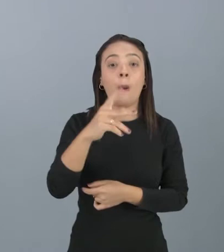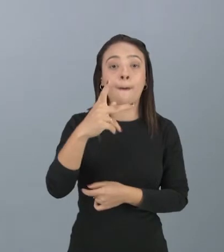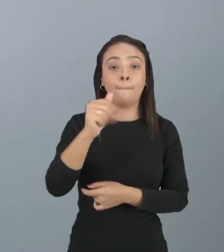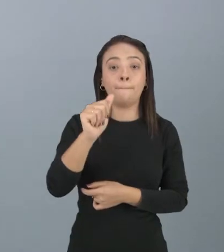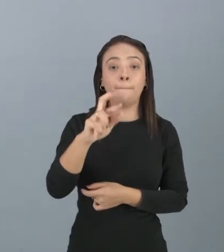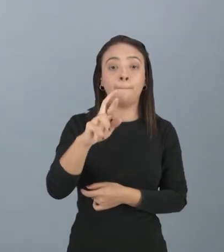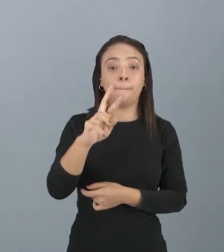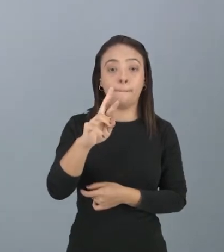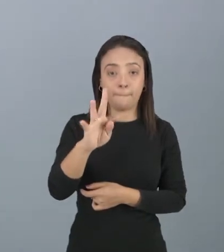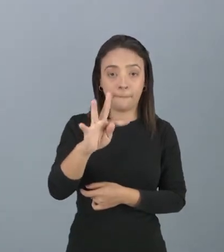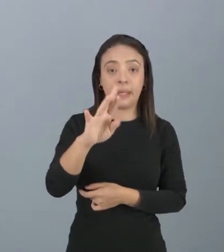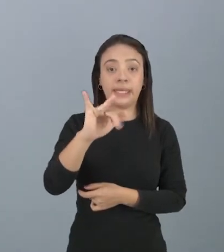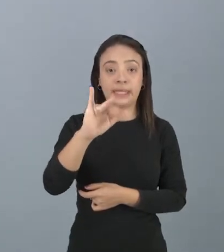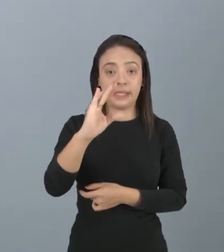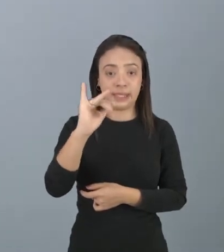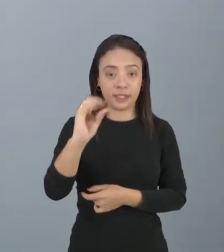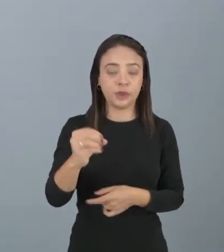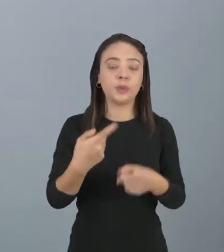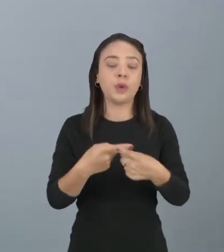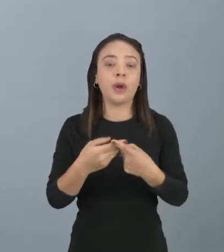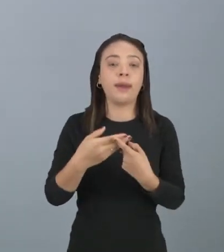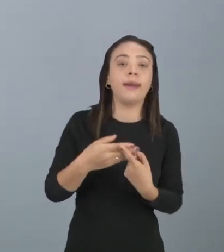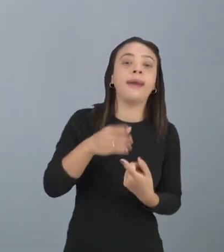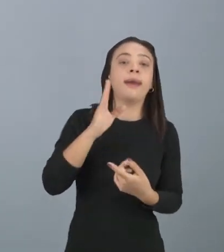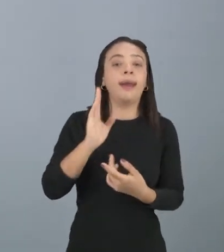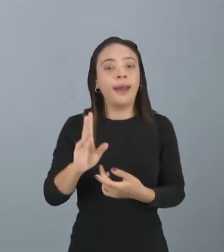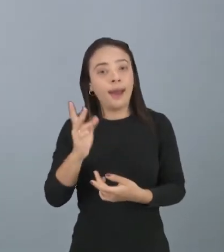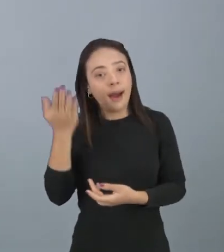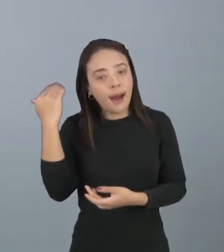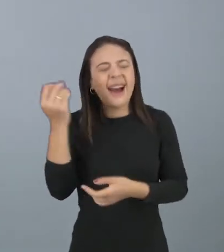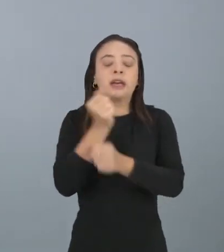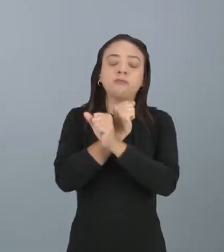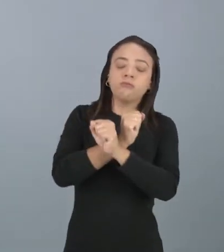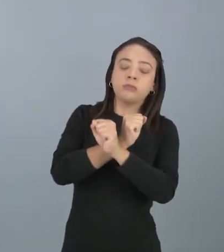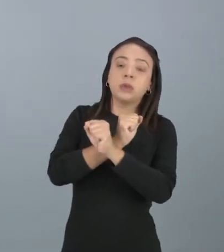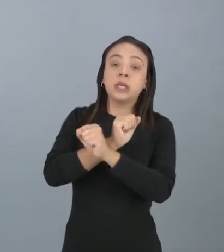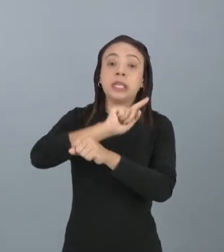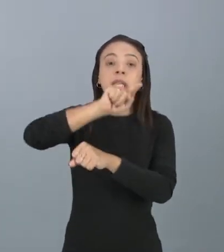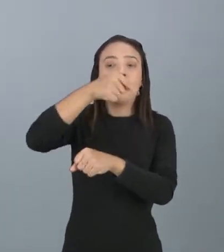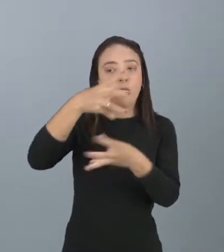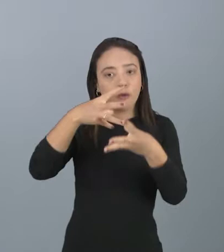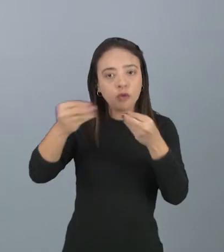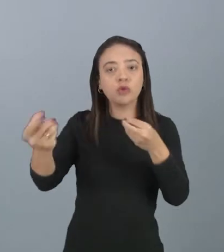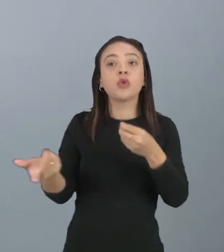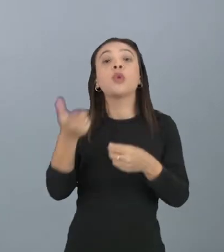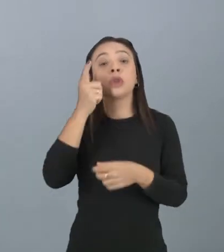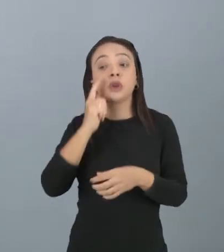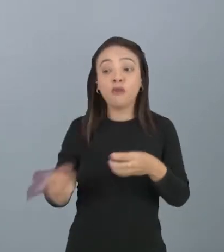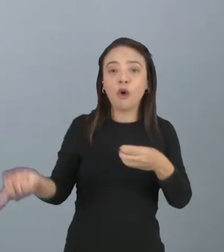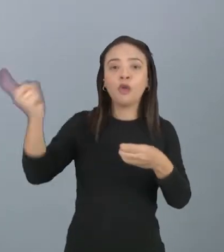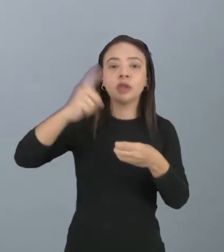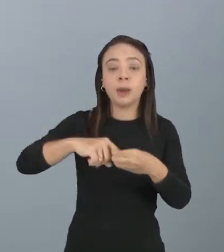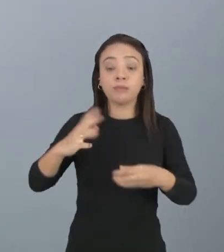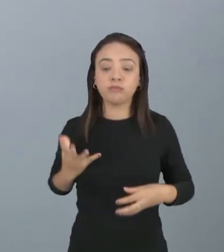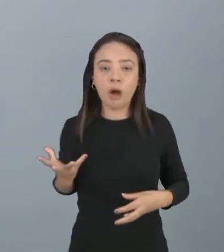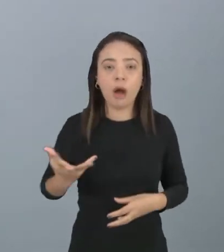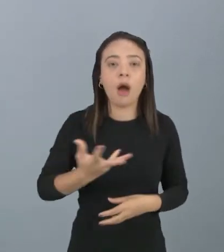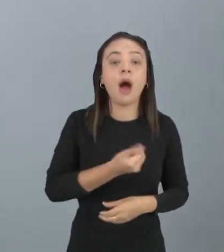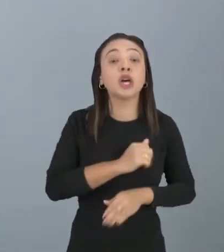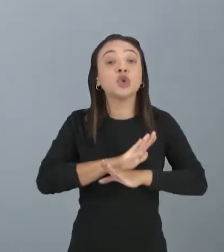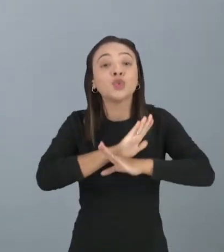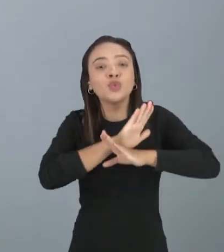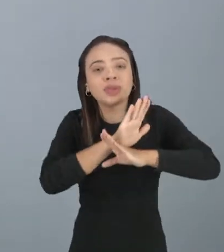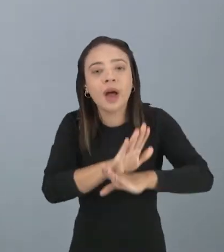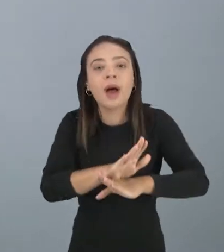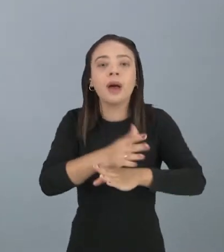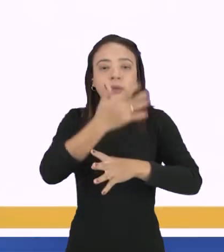resiliência, né, dele ter saído de ser escravizado e voltar como uma pessoa ganhadora de almas, vamos dizer assim. E aí tem